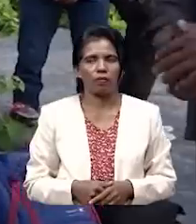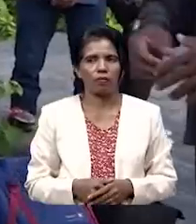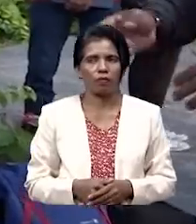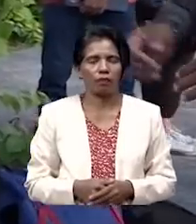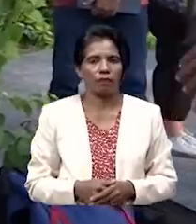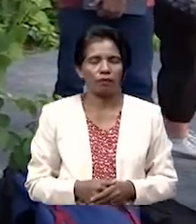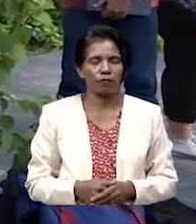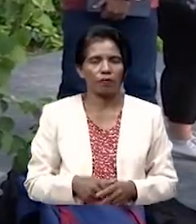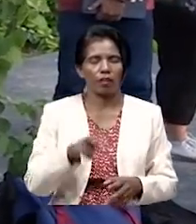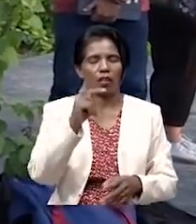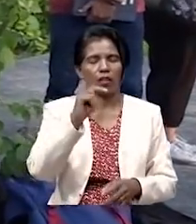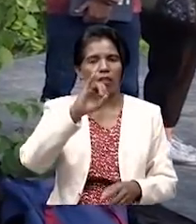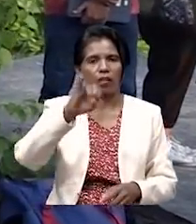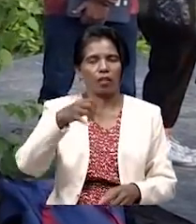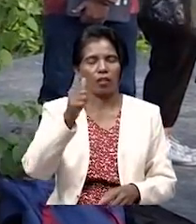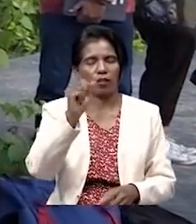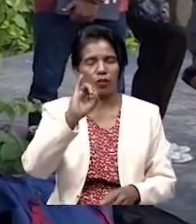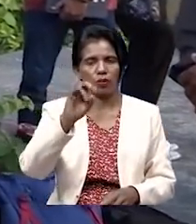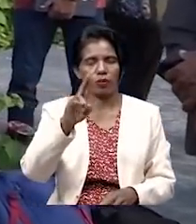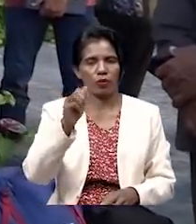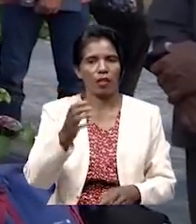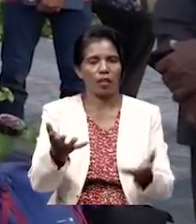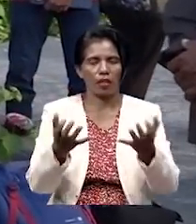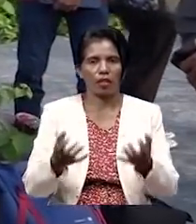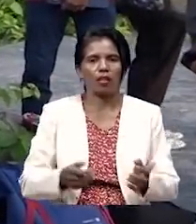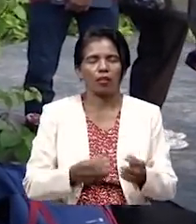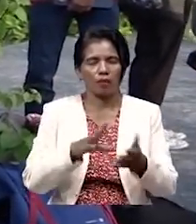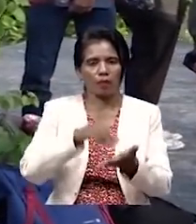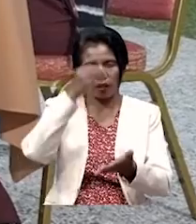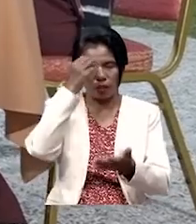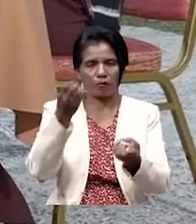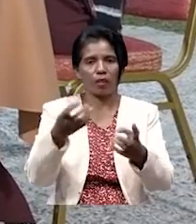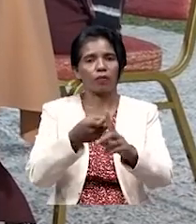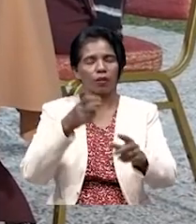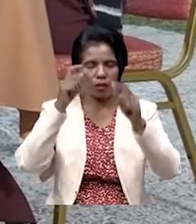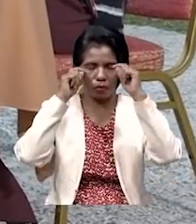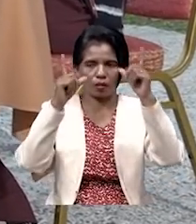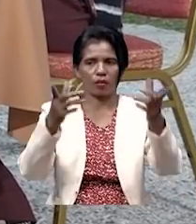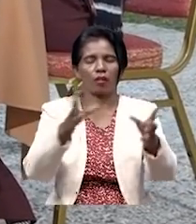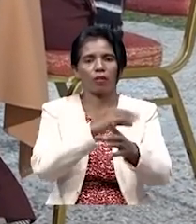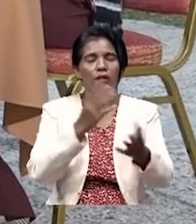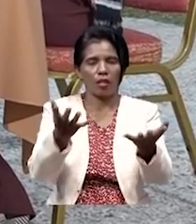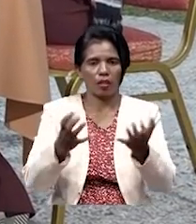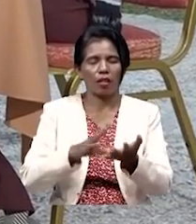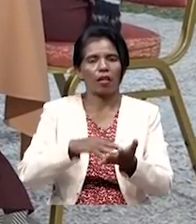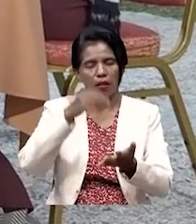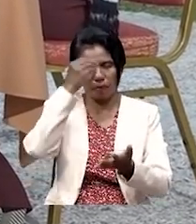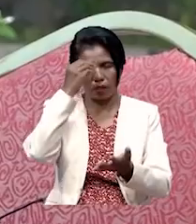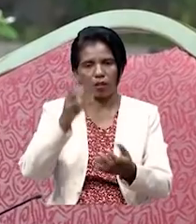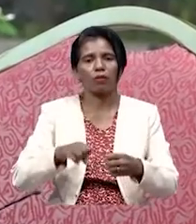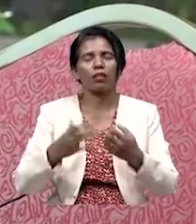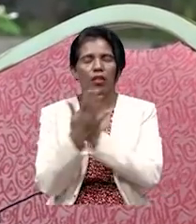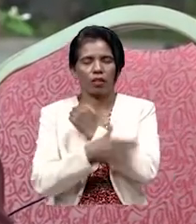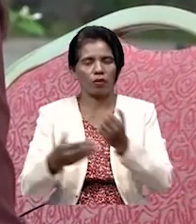Najwa Shihab hatete nimai Timor-Leste tambah akara katu aprende barku si Timor-Leste no akara katu atene o insana san fungi